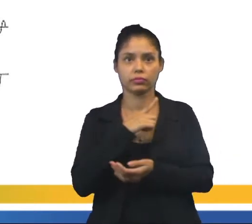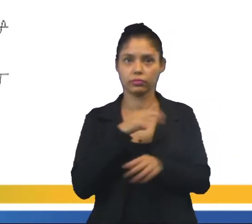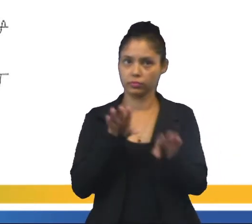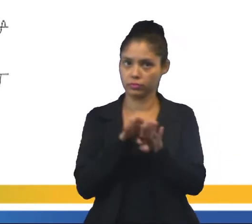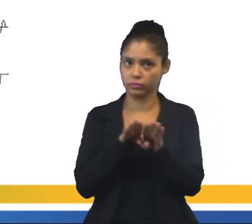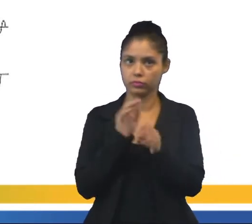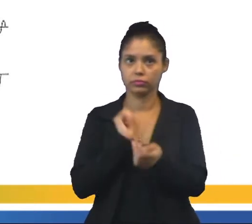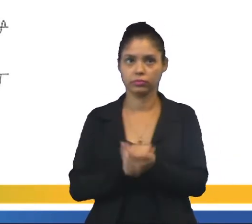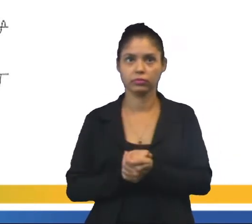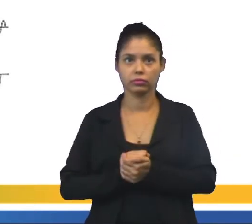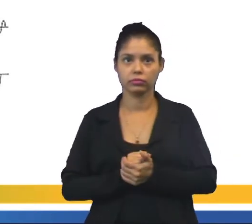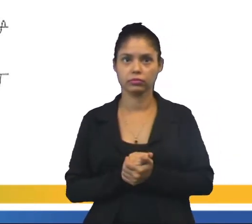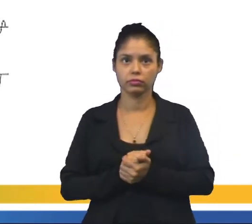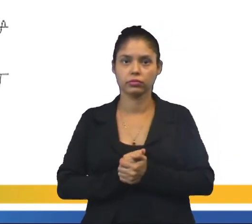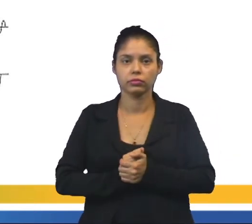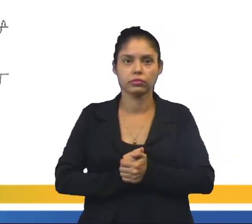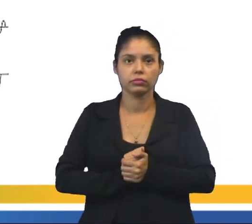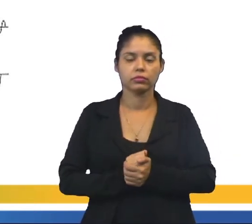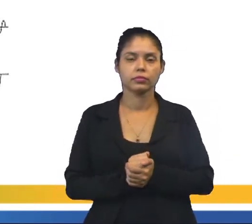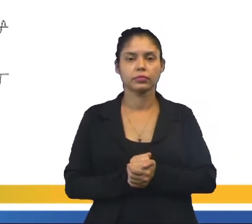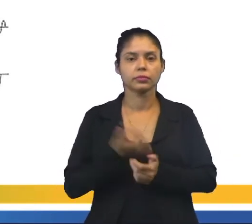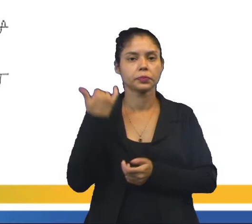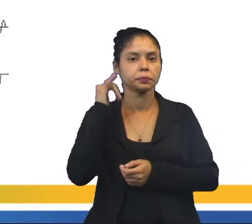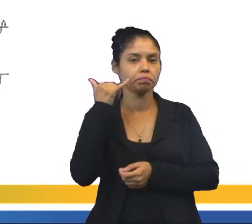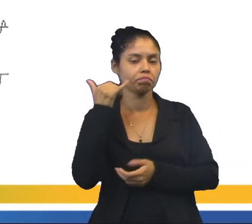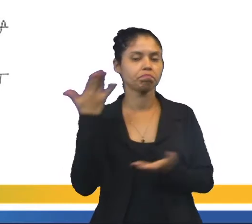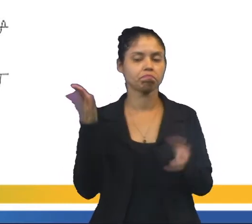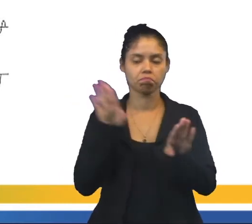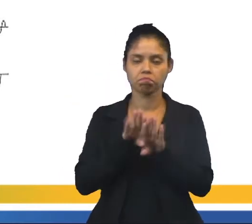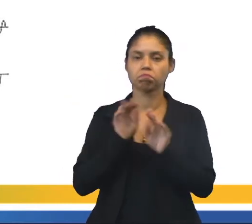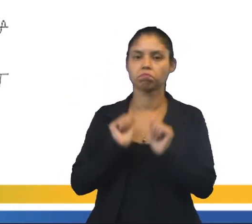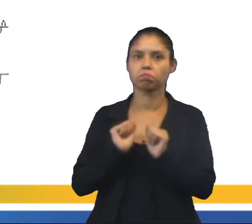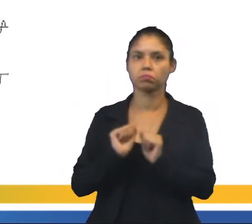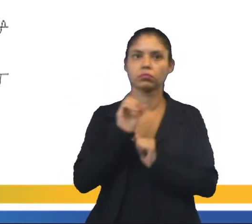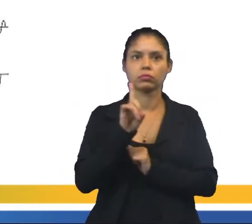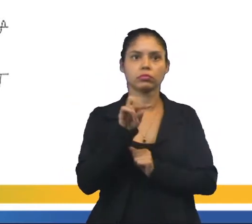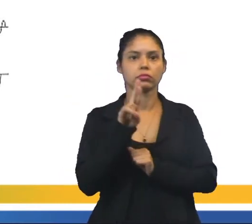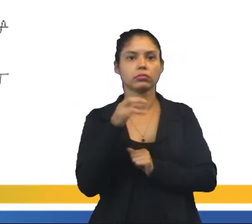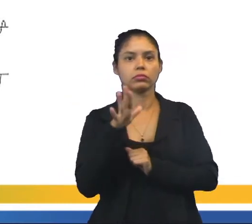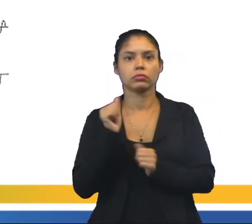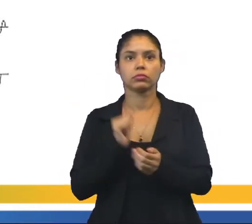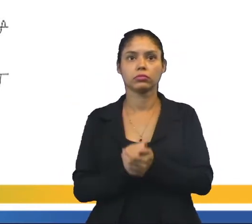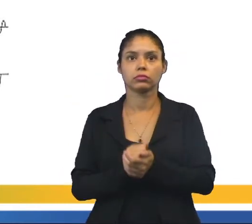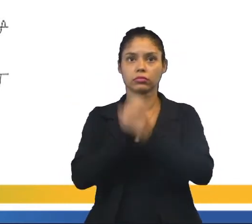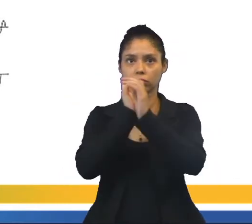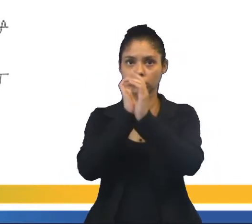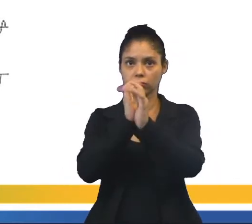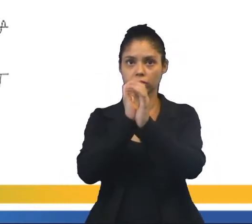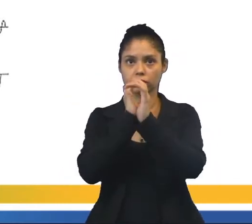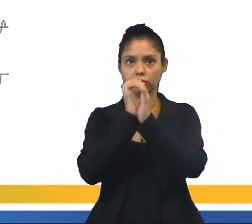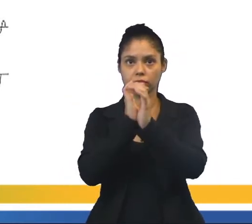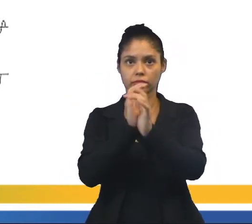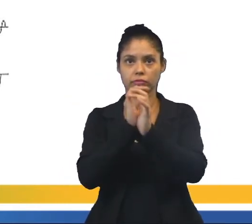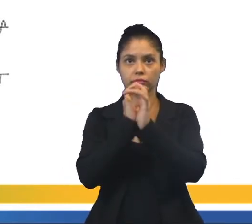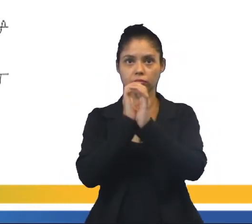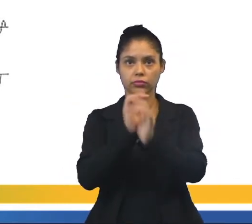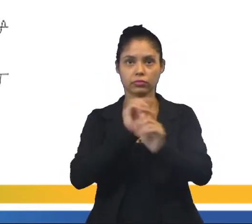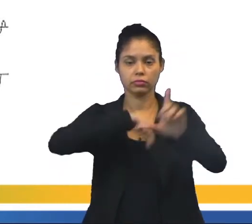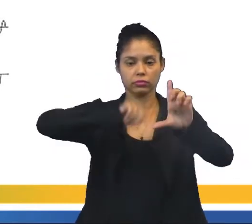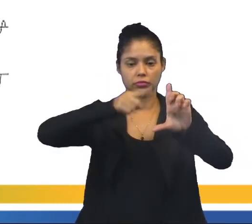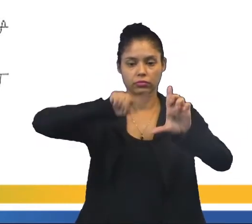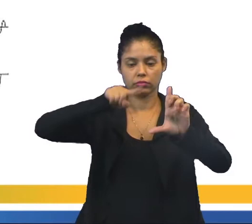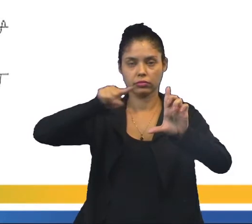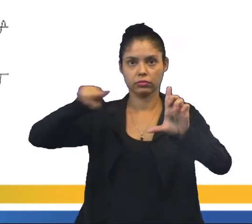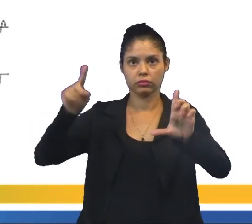Que hoje em dia a gente baixa na internet e também chamado de diapasão. Tem a flauta, o movimento da flauta. Tem a